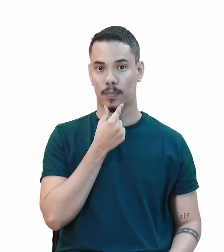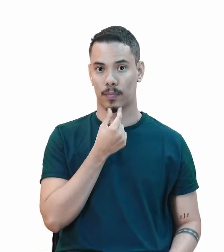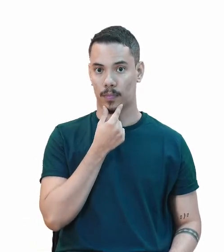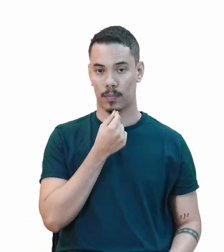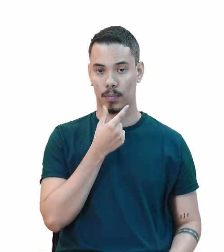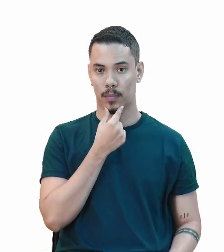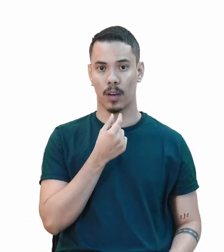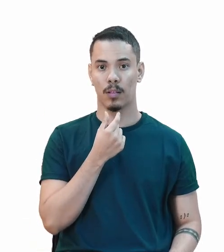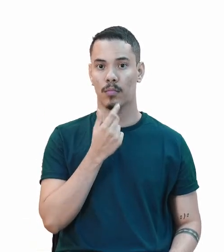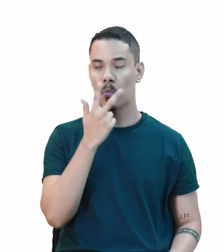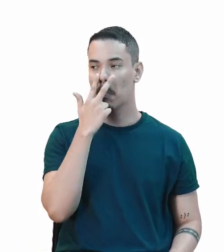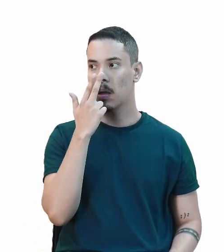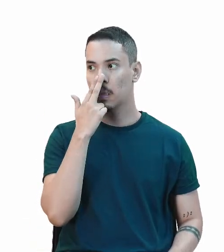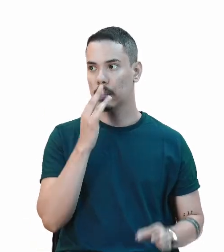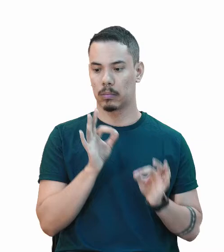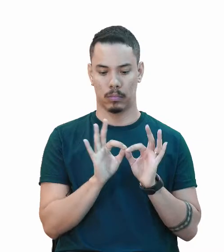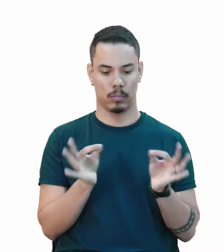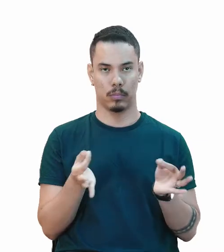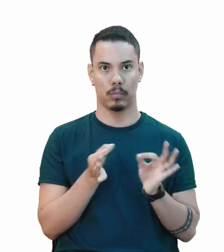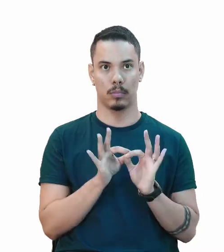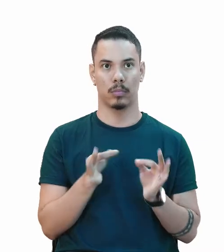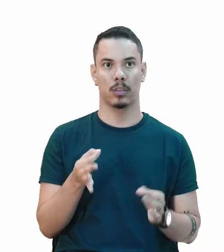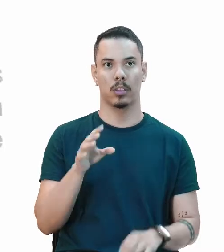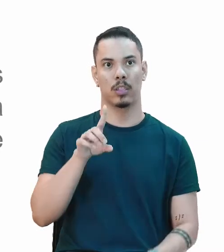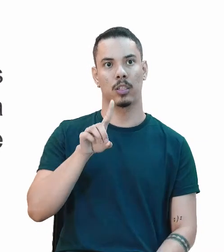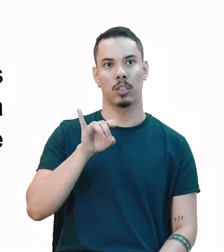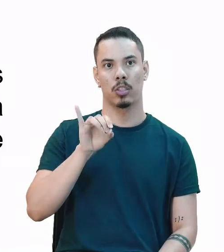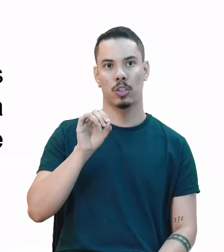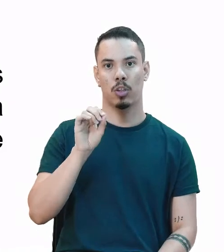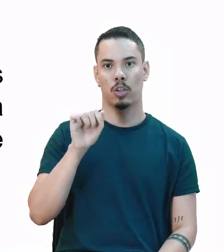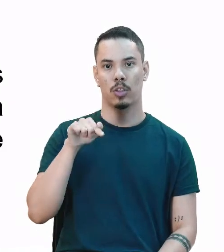ver, é Diógenes de Sinope.